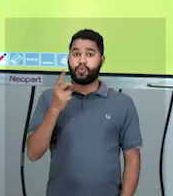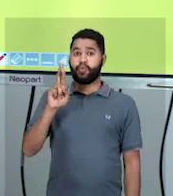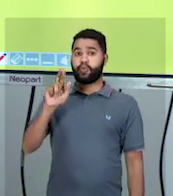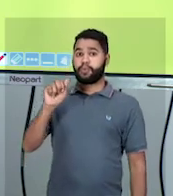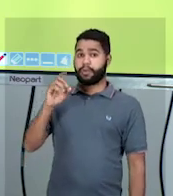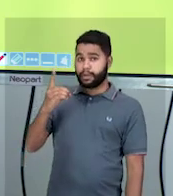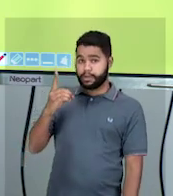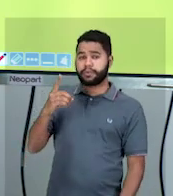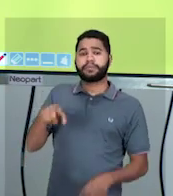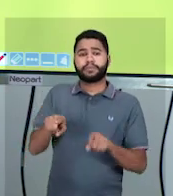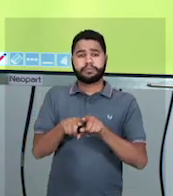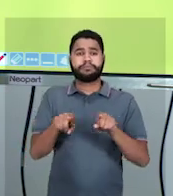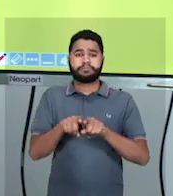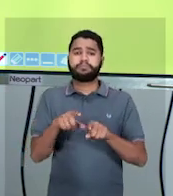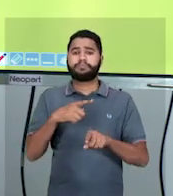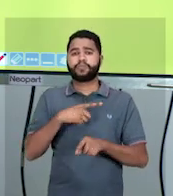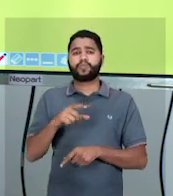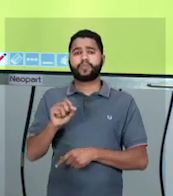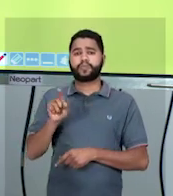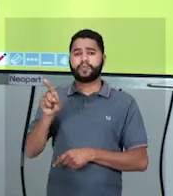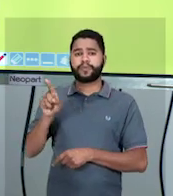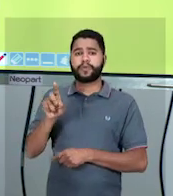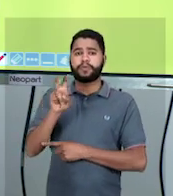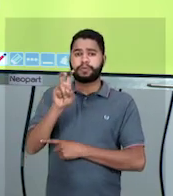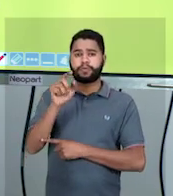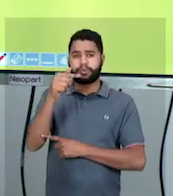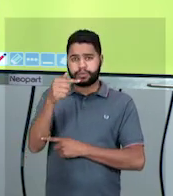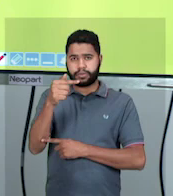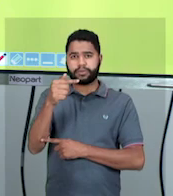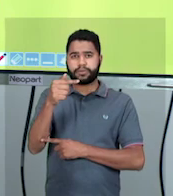eu posso dizer também que ele mede